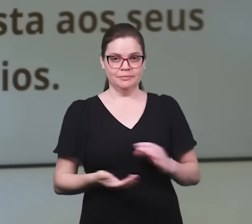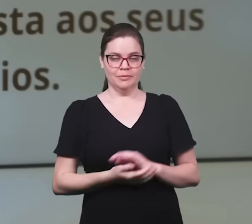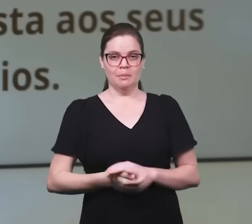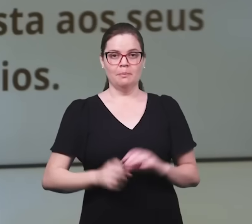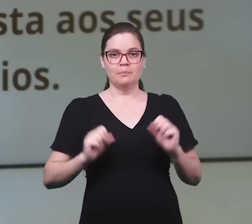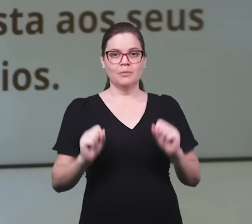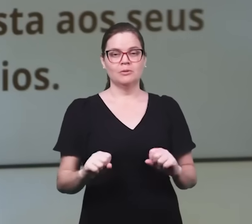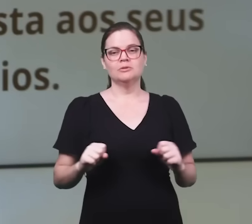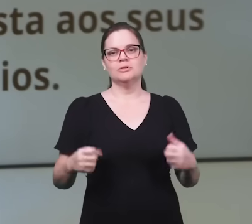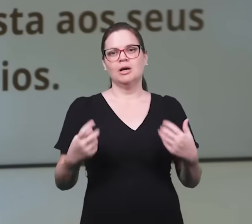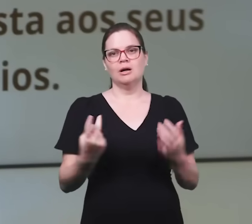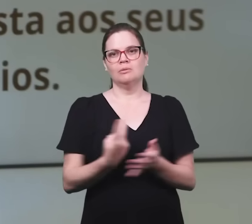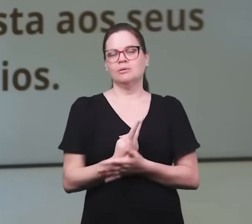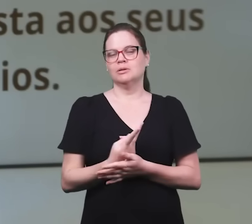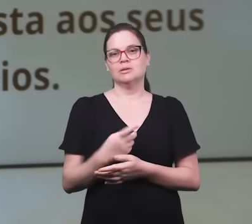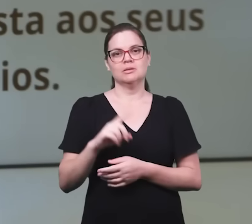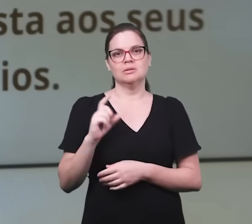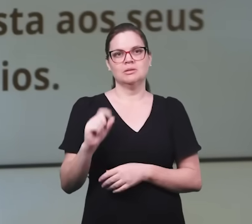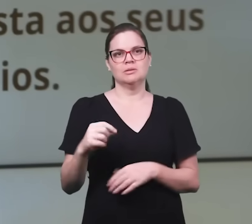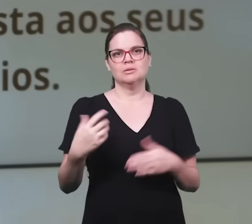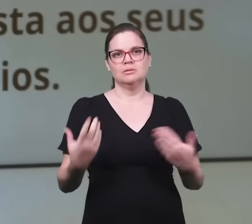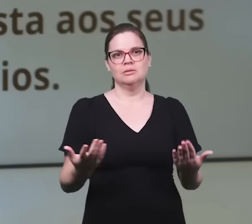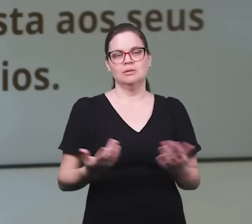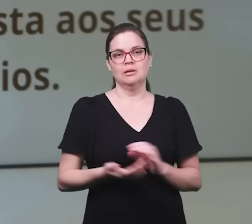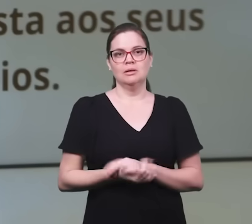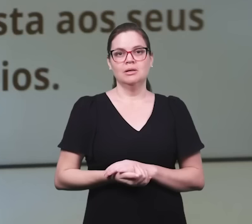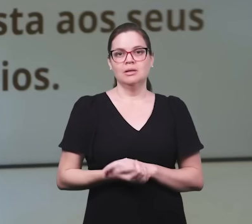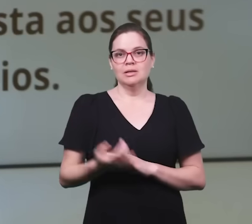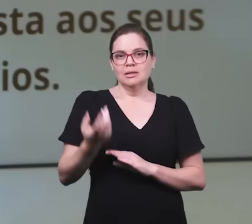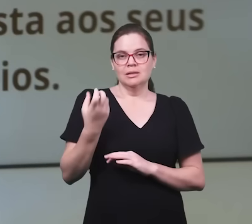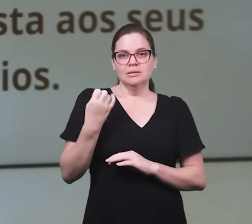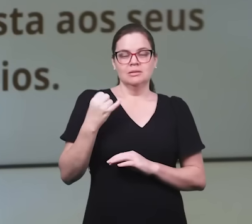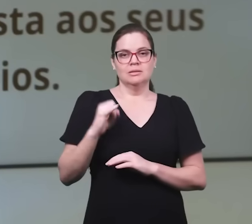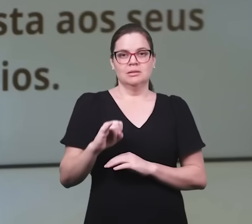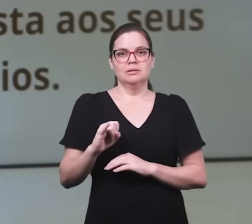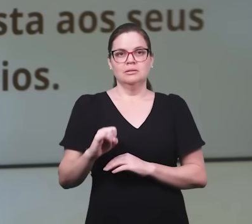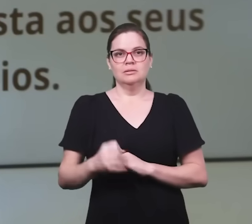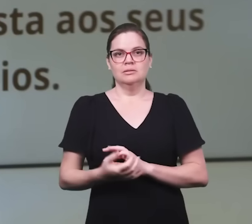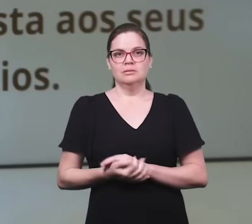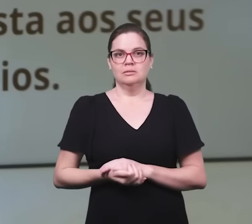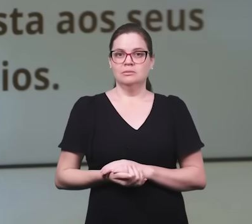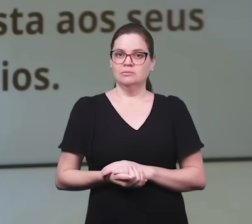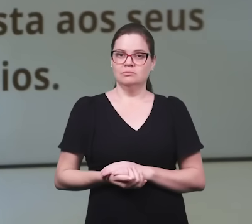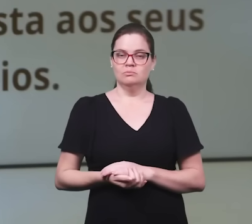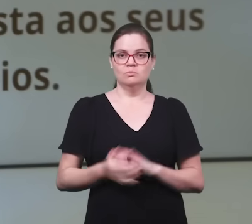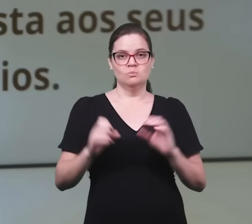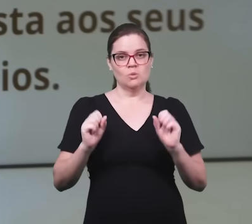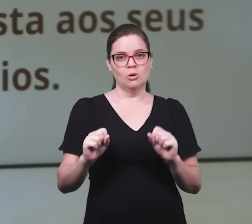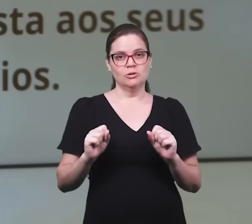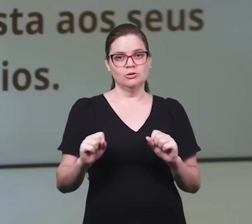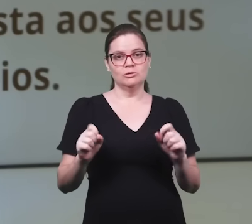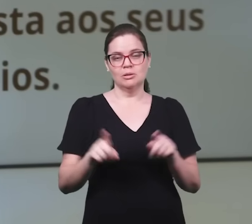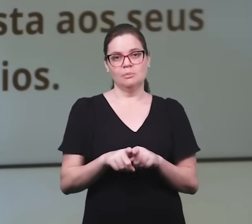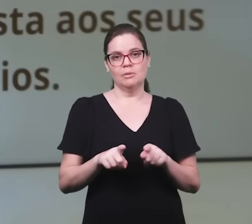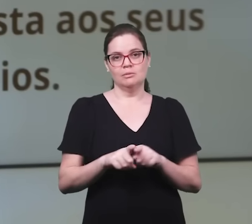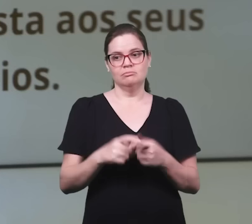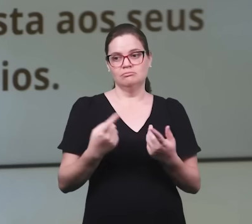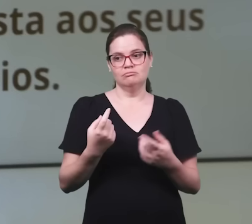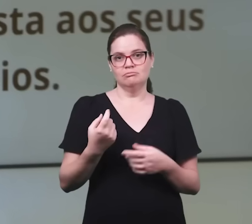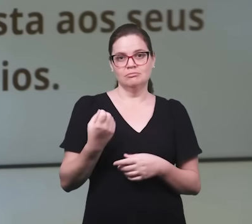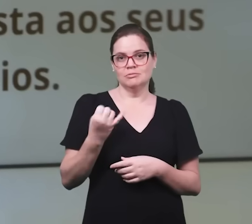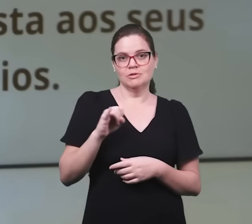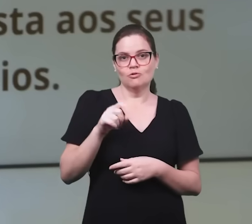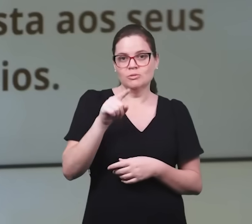possível que, de alguma maneira ou em alguma medida, você, o senhor, a